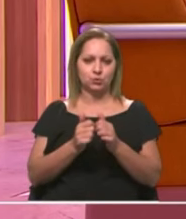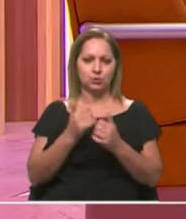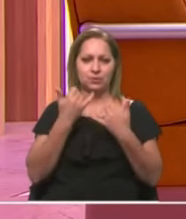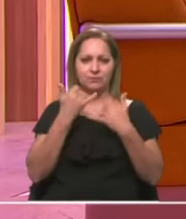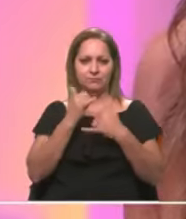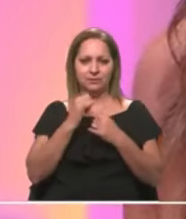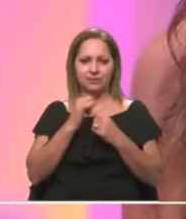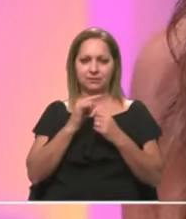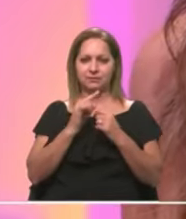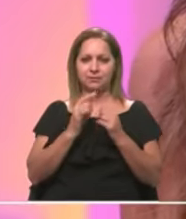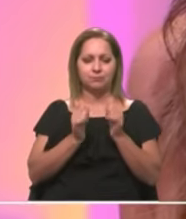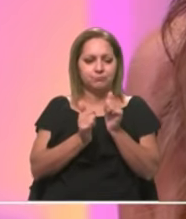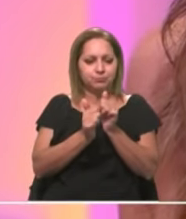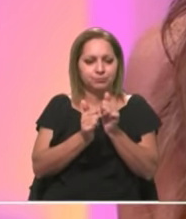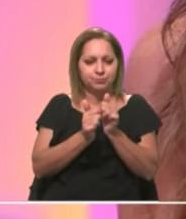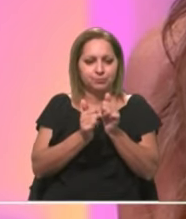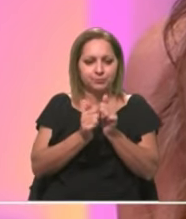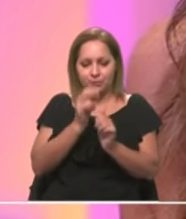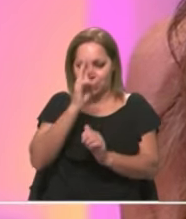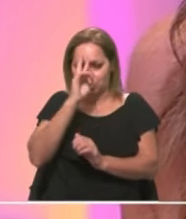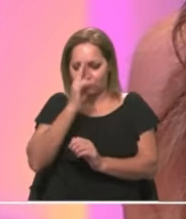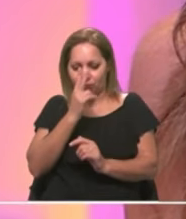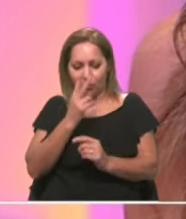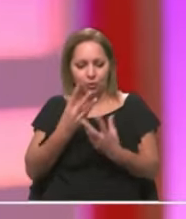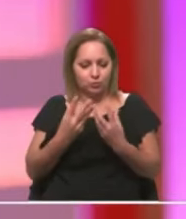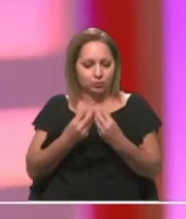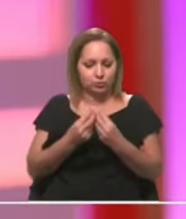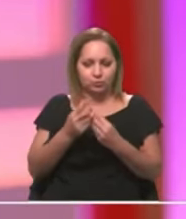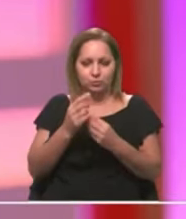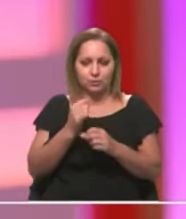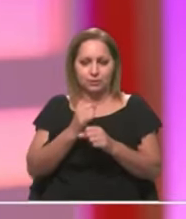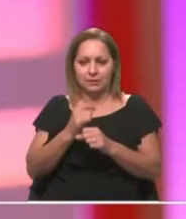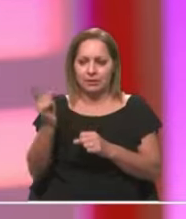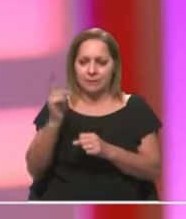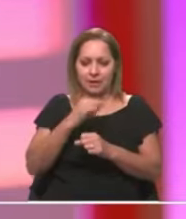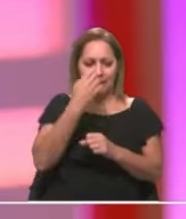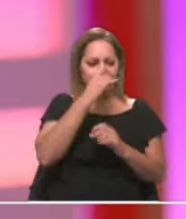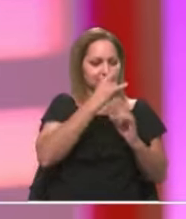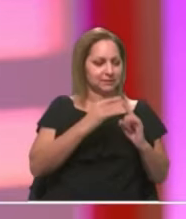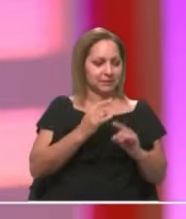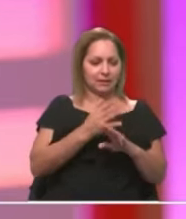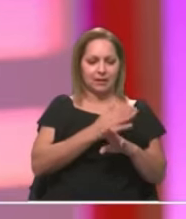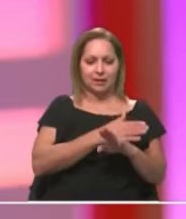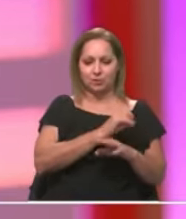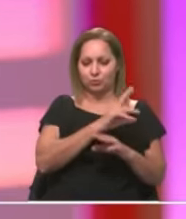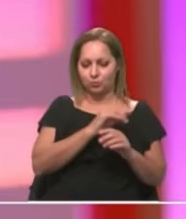para o outro, esforçam-se. Um vai trabalhar para o circo, nunca trabalhou no circo, agora vamos